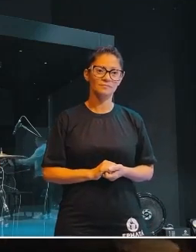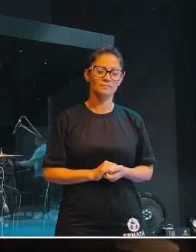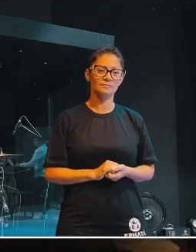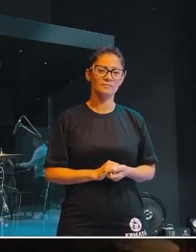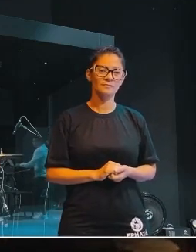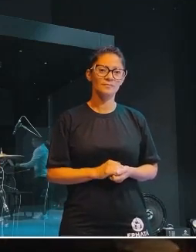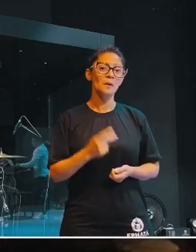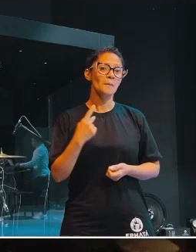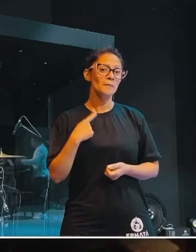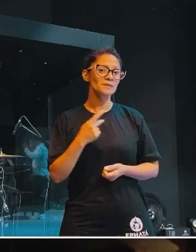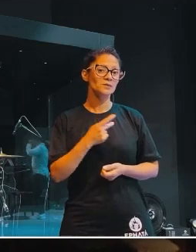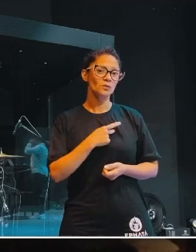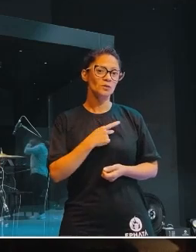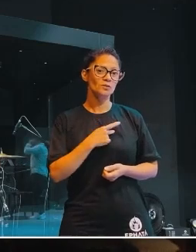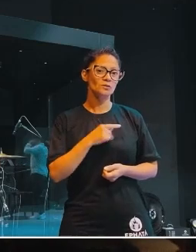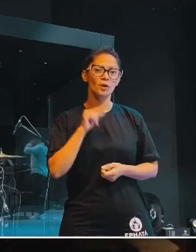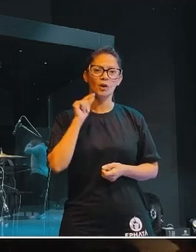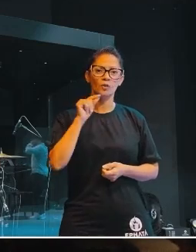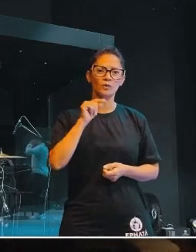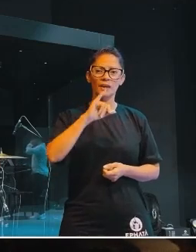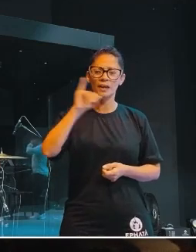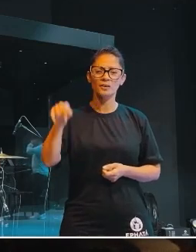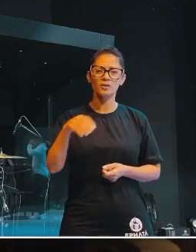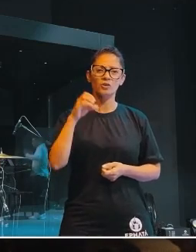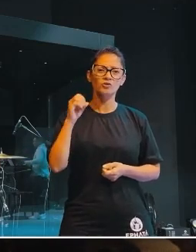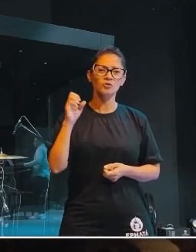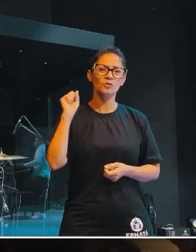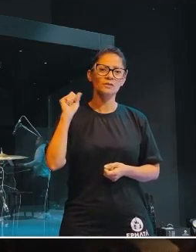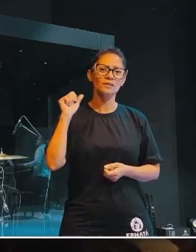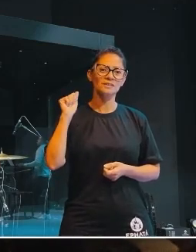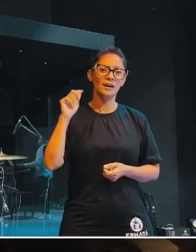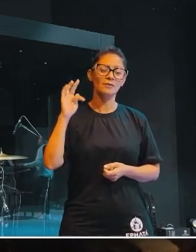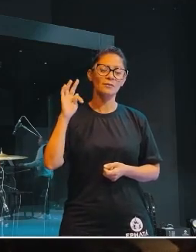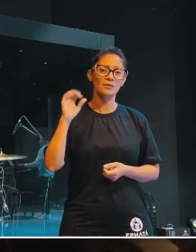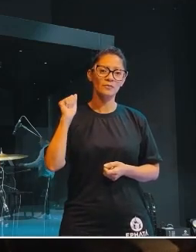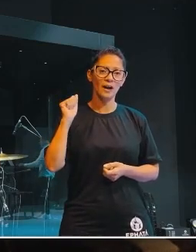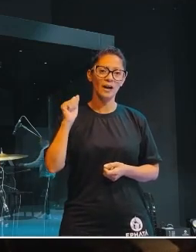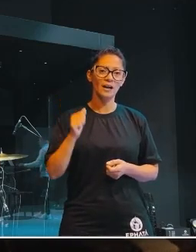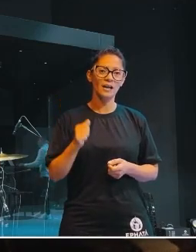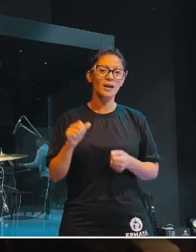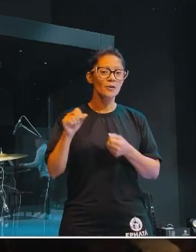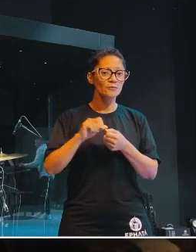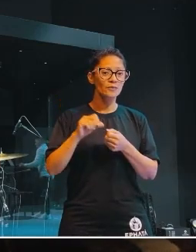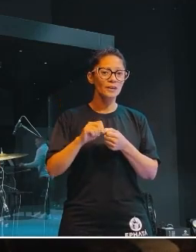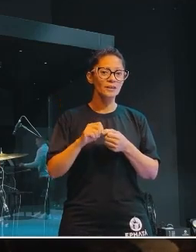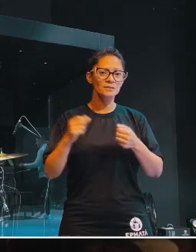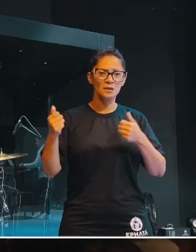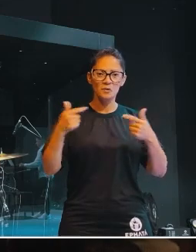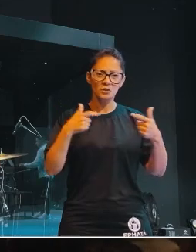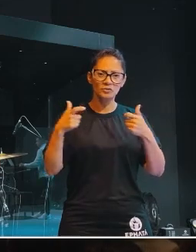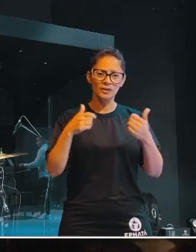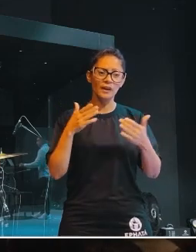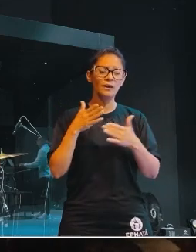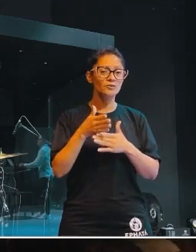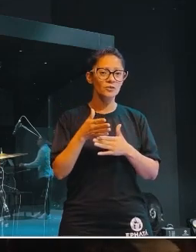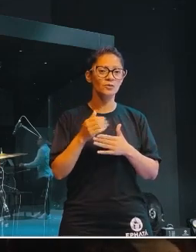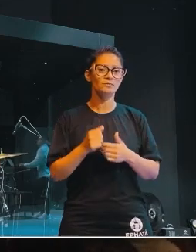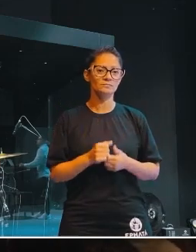Pastor, o que Josafá fez quando a guerra chegou? 2 Crônicas, capítulo 20, versículo